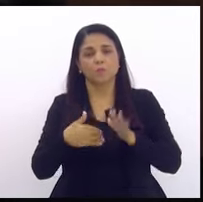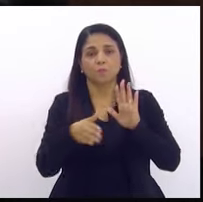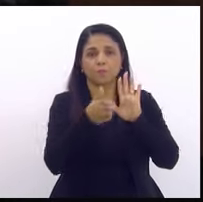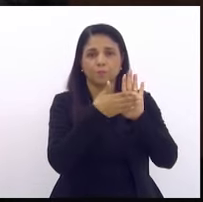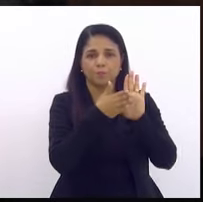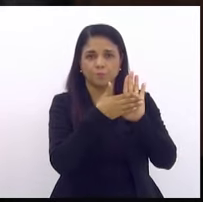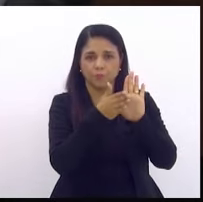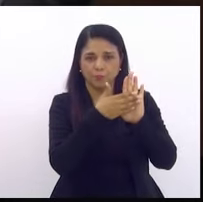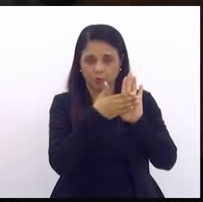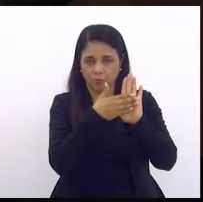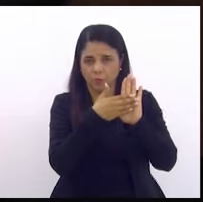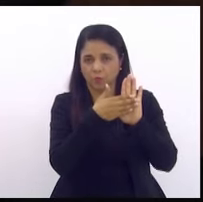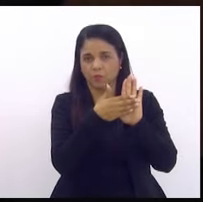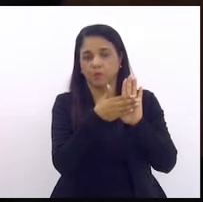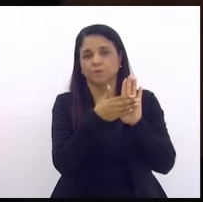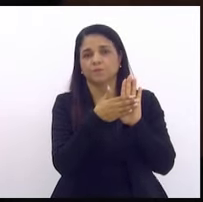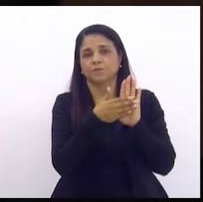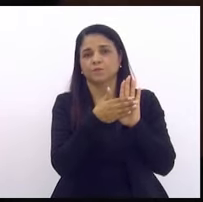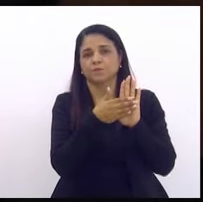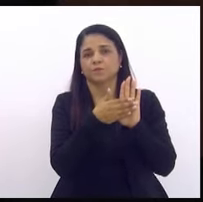a Vossa Excelência